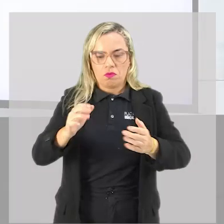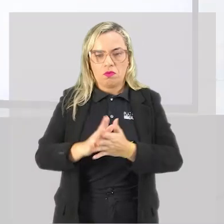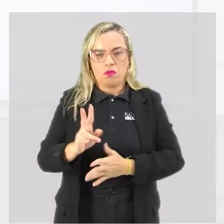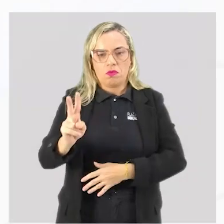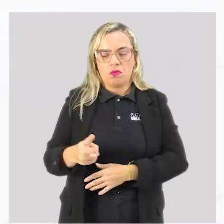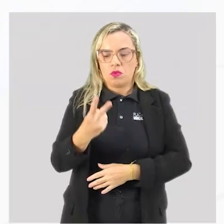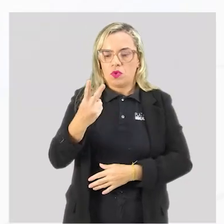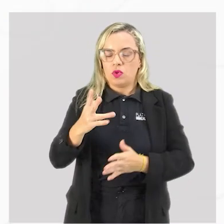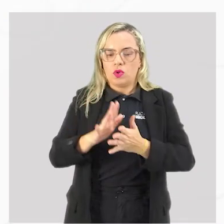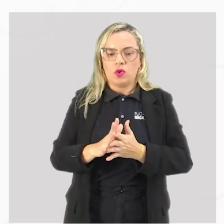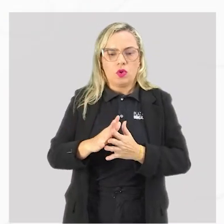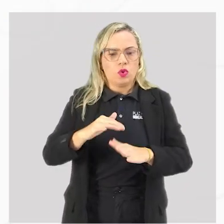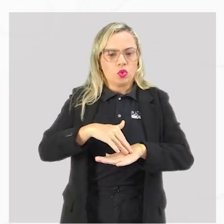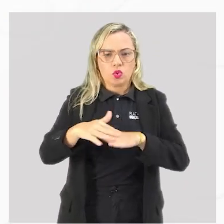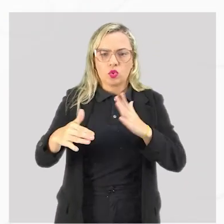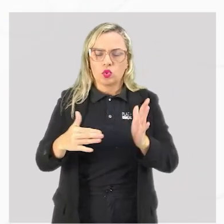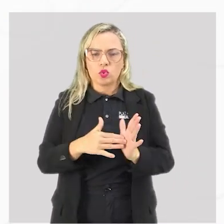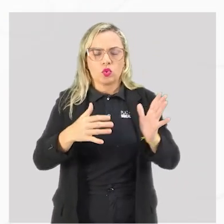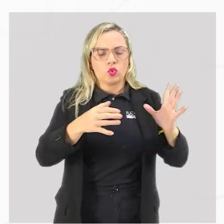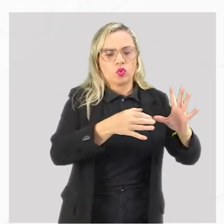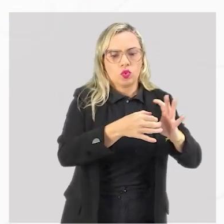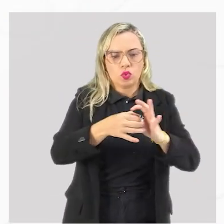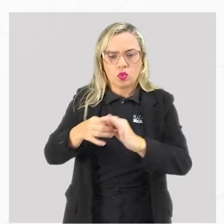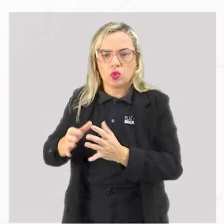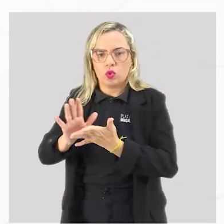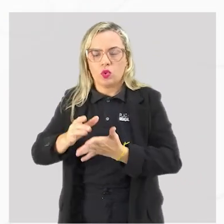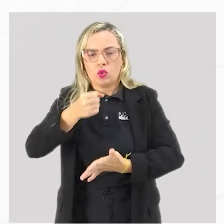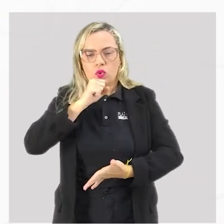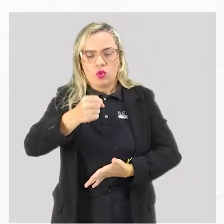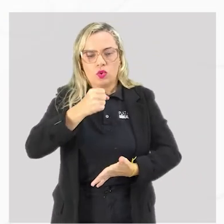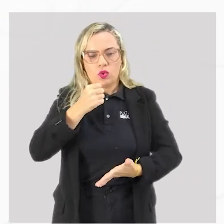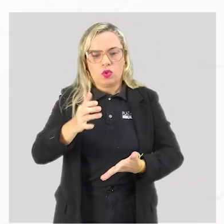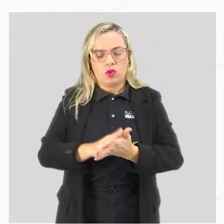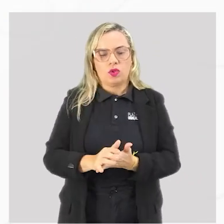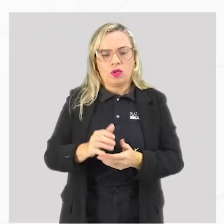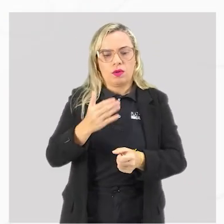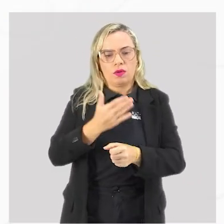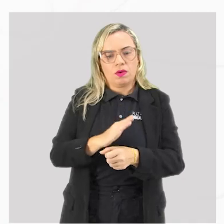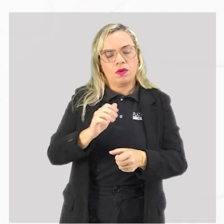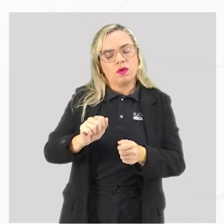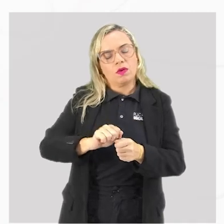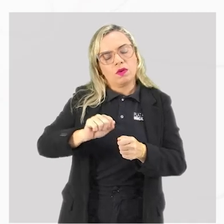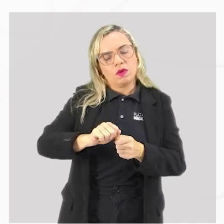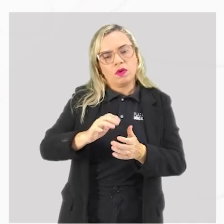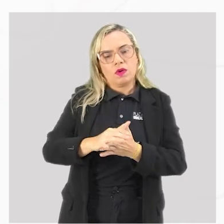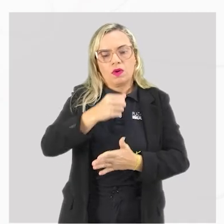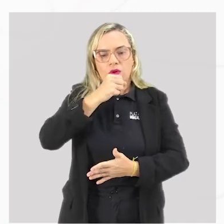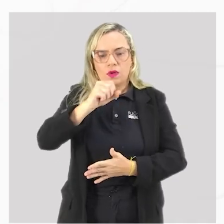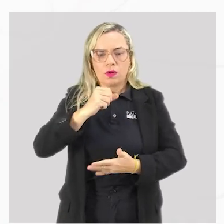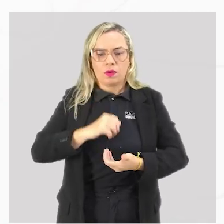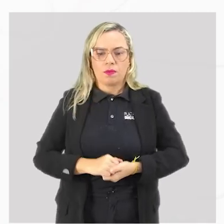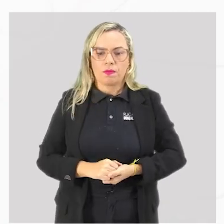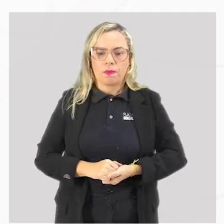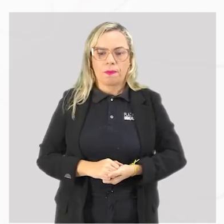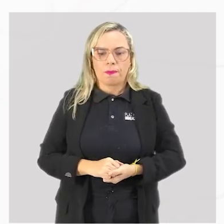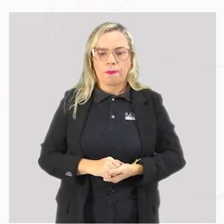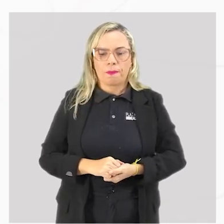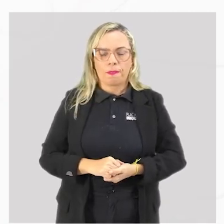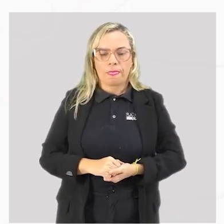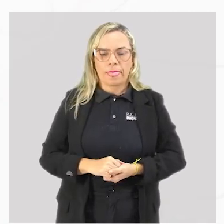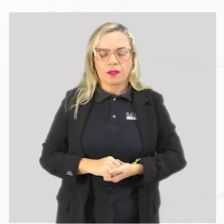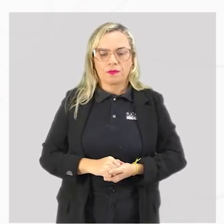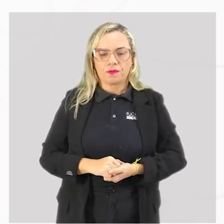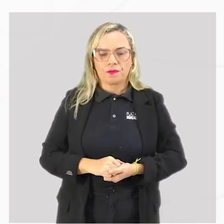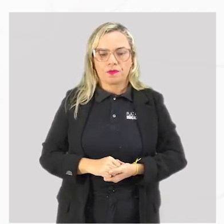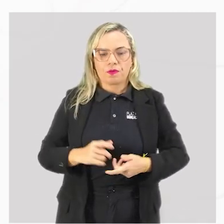coisas, tudo vai depender do contexto em que aquela entrevista está sendo executada. There are several types of interviews,